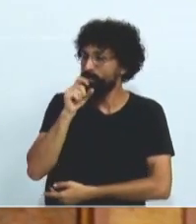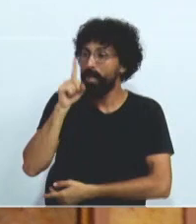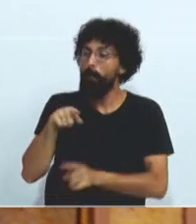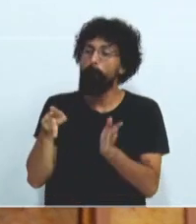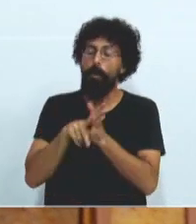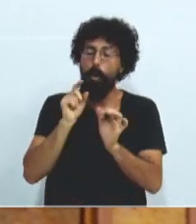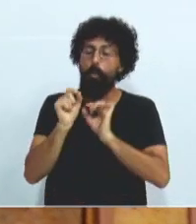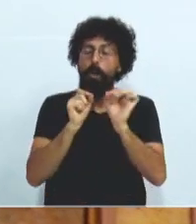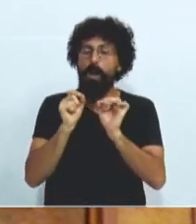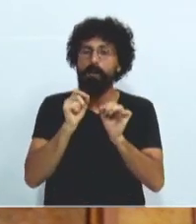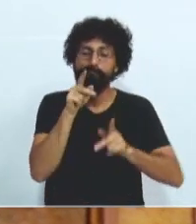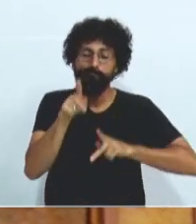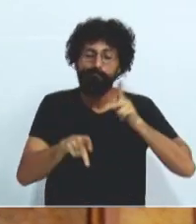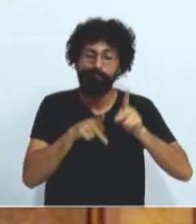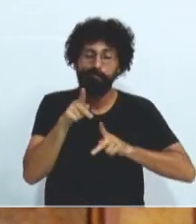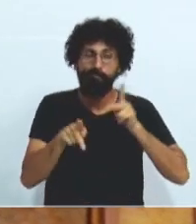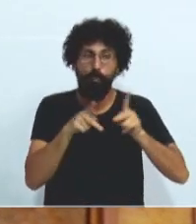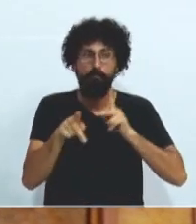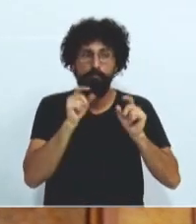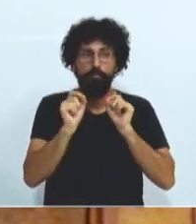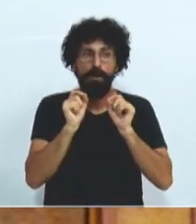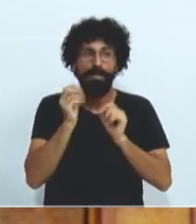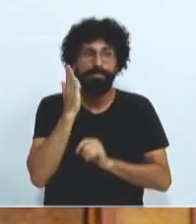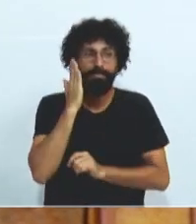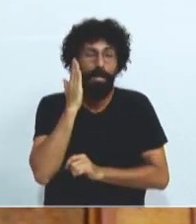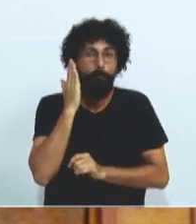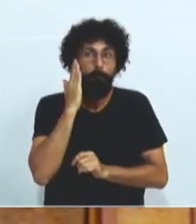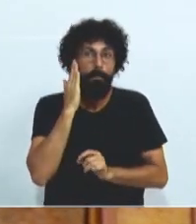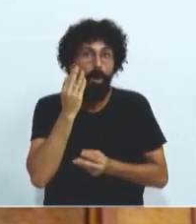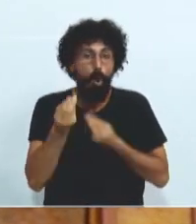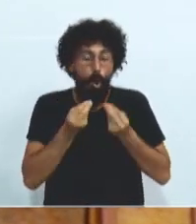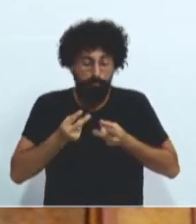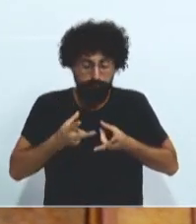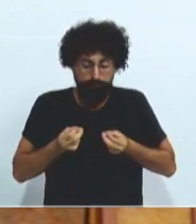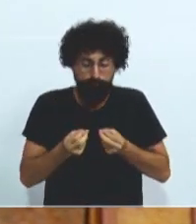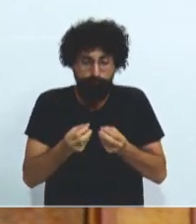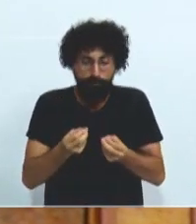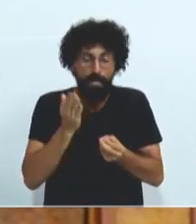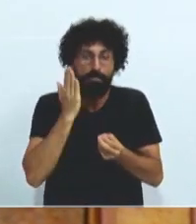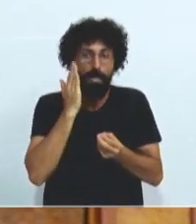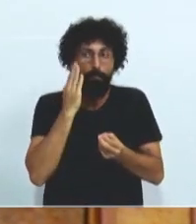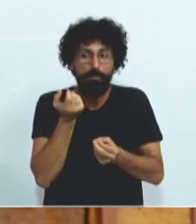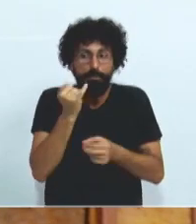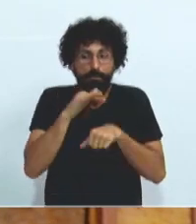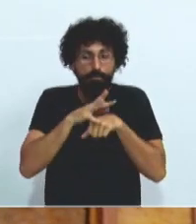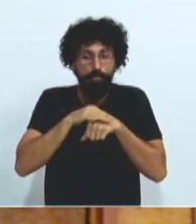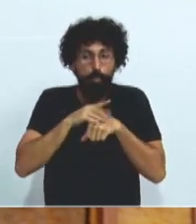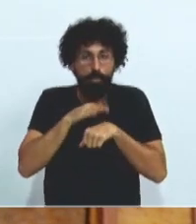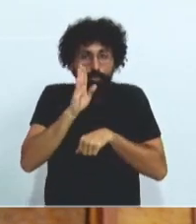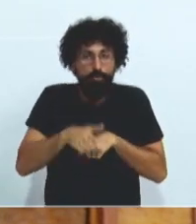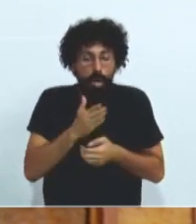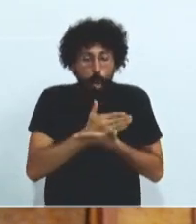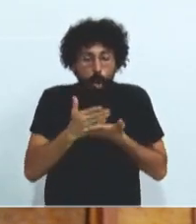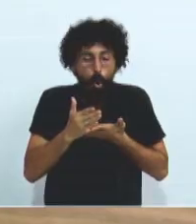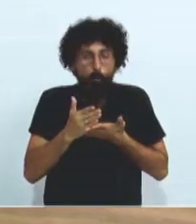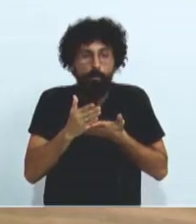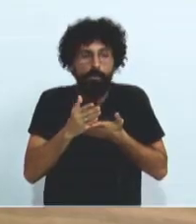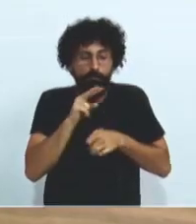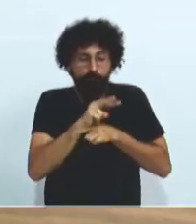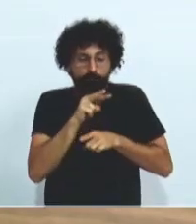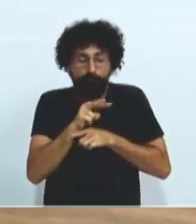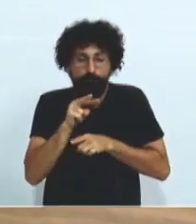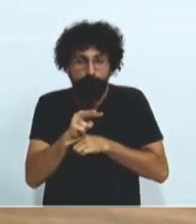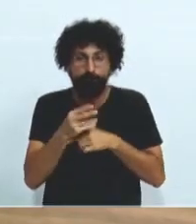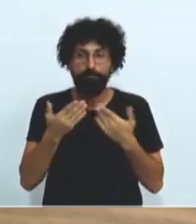né, com os sintomas e que faça o diagnóstico precocemente, né, que é o que é mais importante para todos, para a população em geral. É